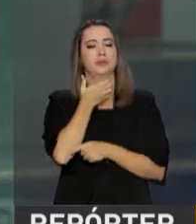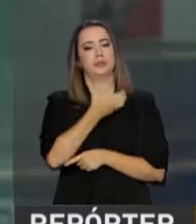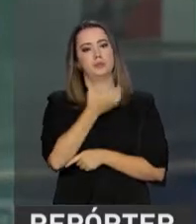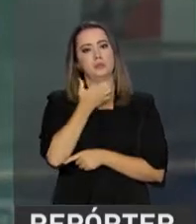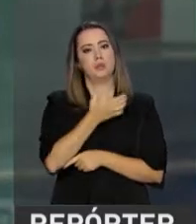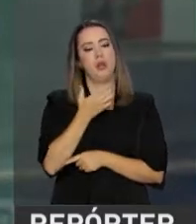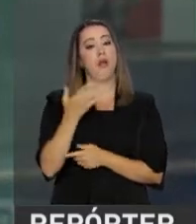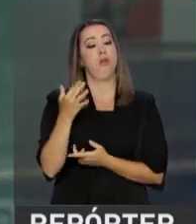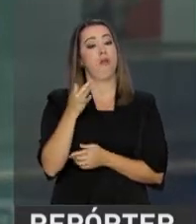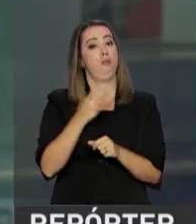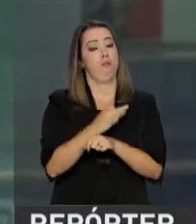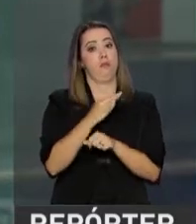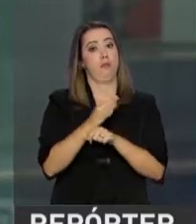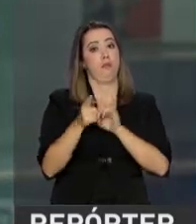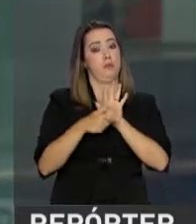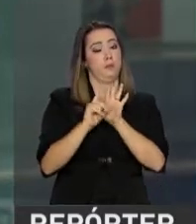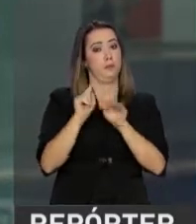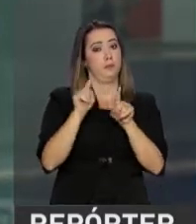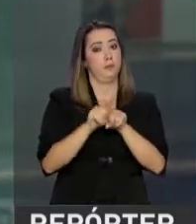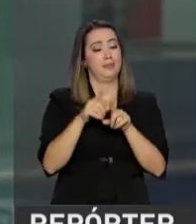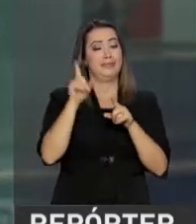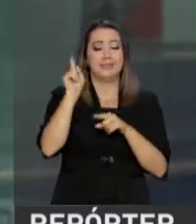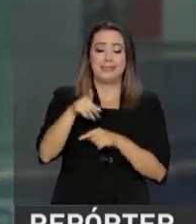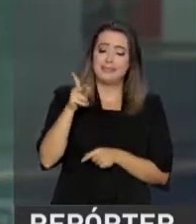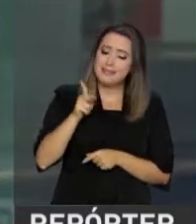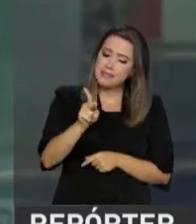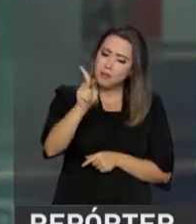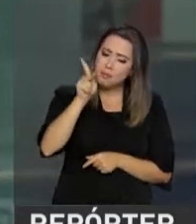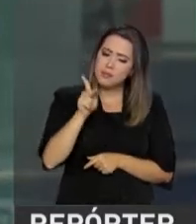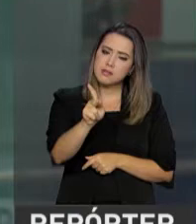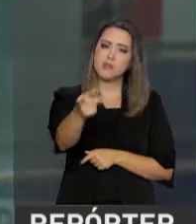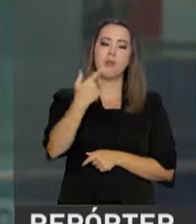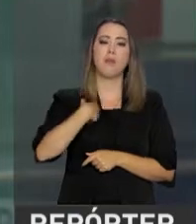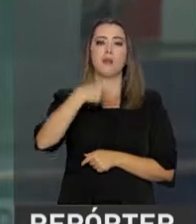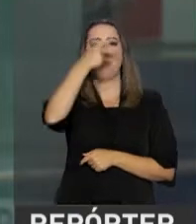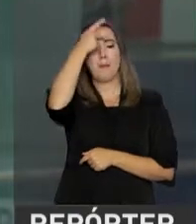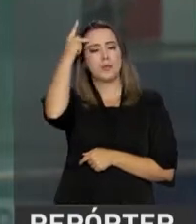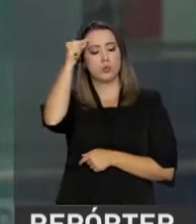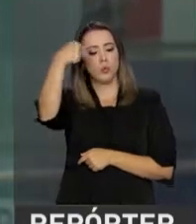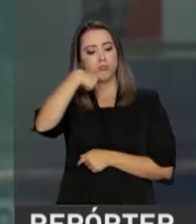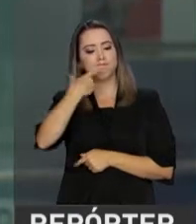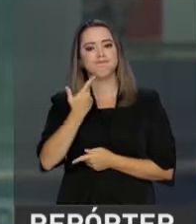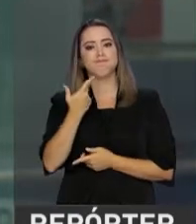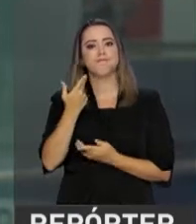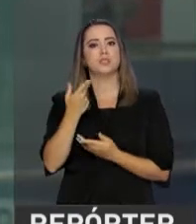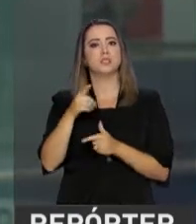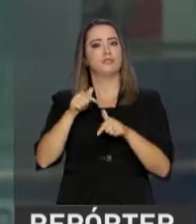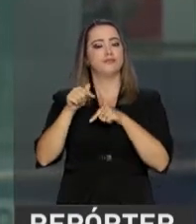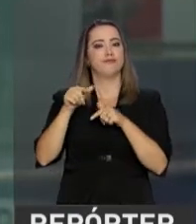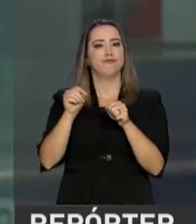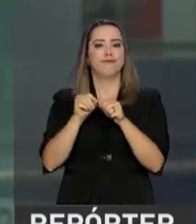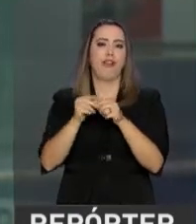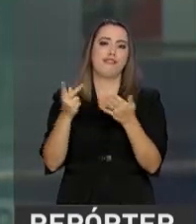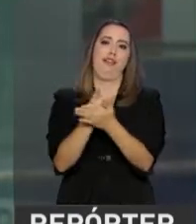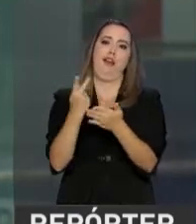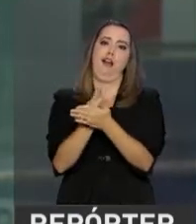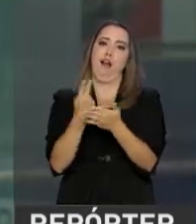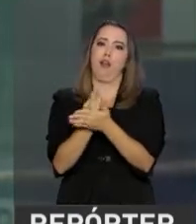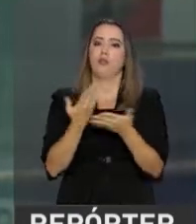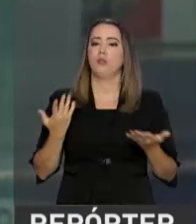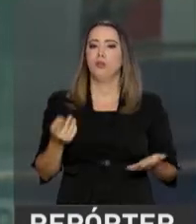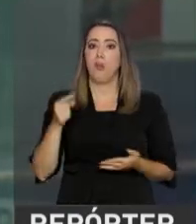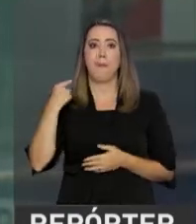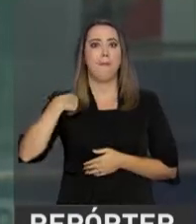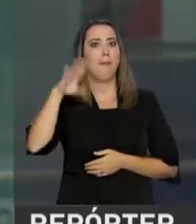e feriados anteriores é a constância de comportamentos irregulares natal nós flagramos mais de